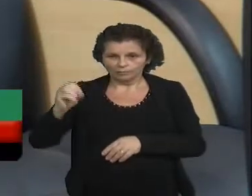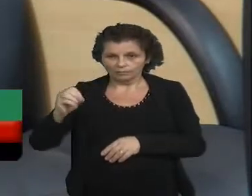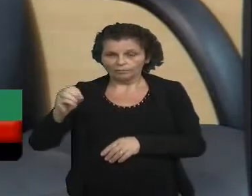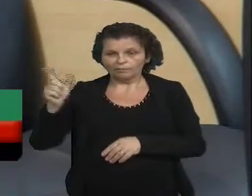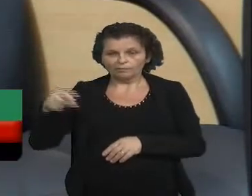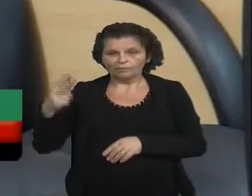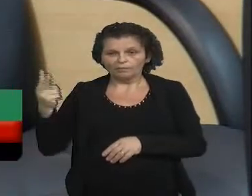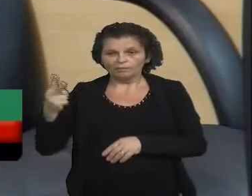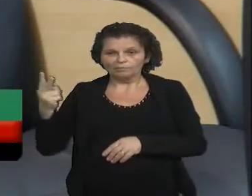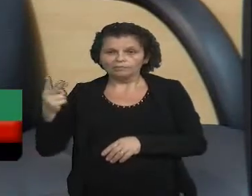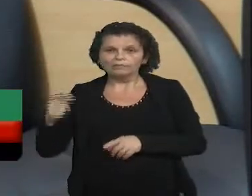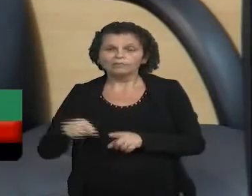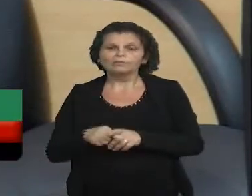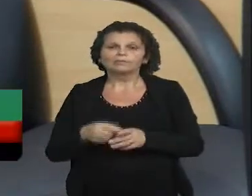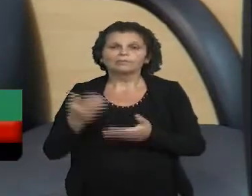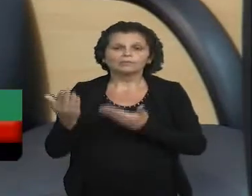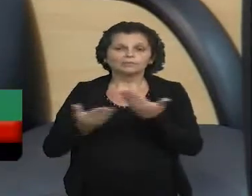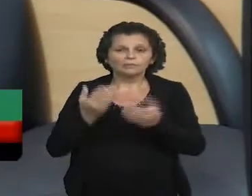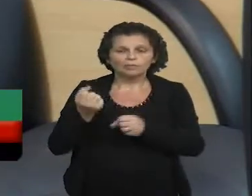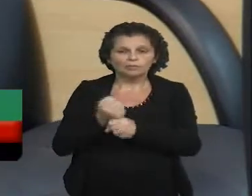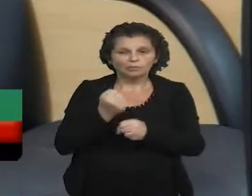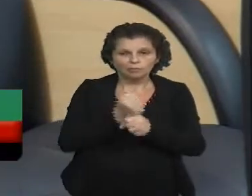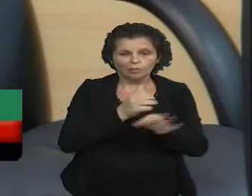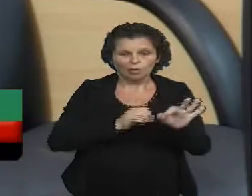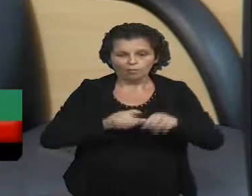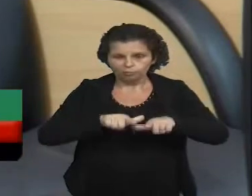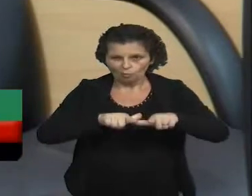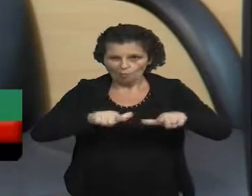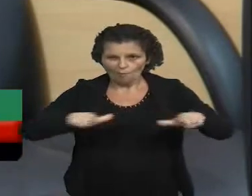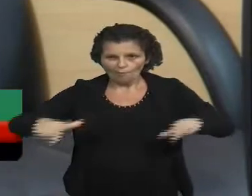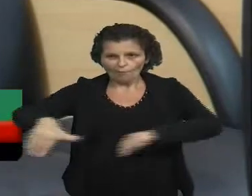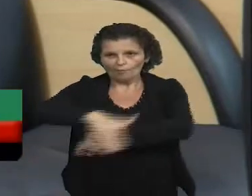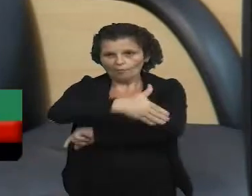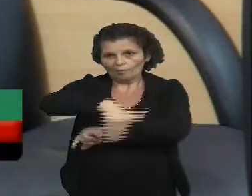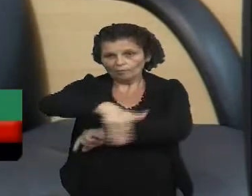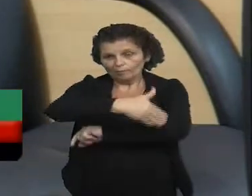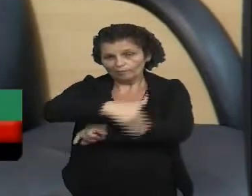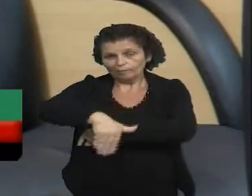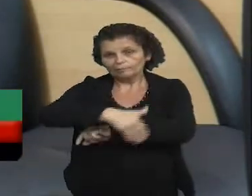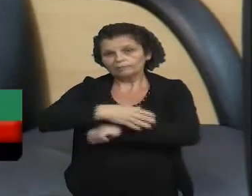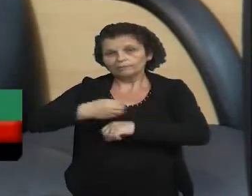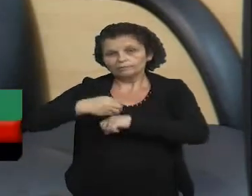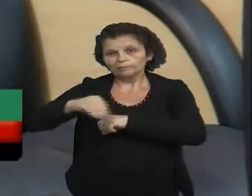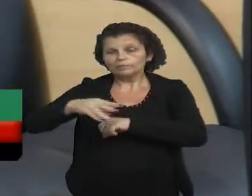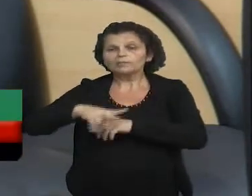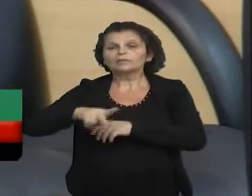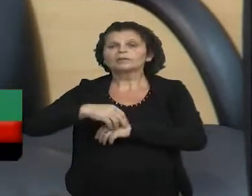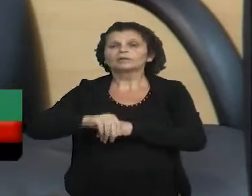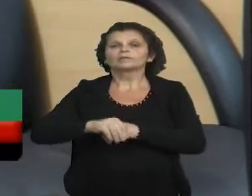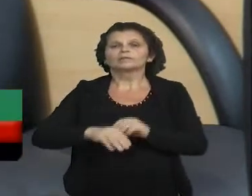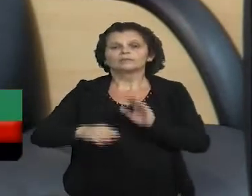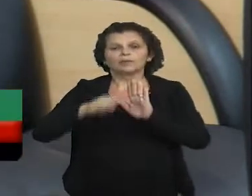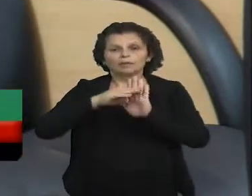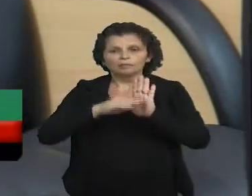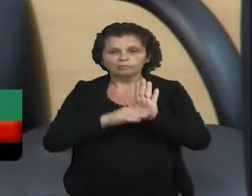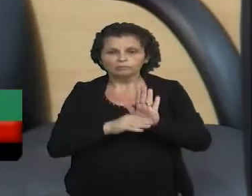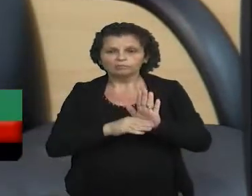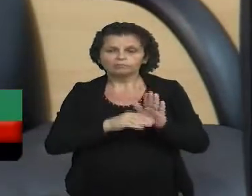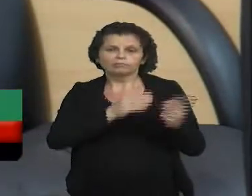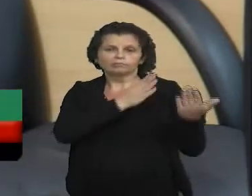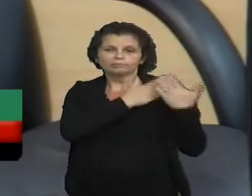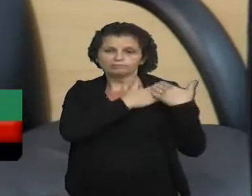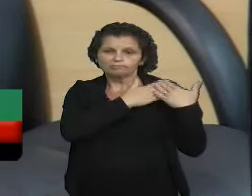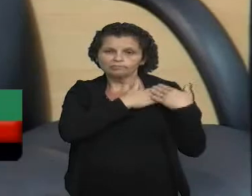2022. Indicação a serviços e obras de recapeamento asfáltico. Indica-se à mesa, observadas as formalidades regimentais,